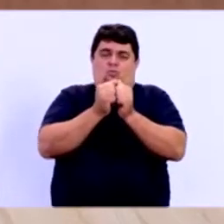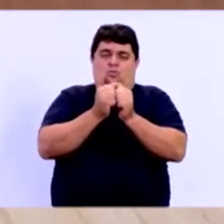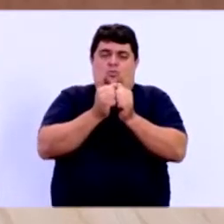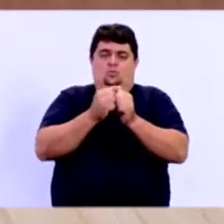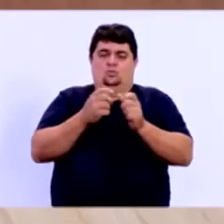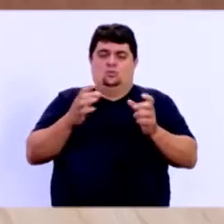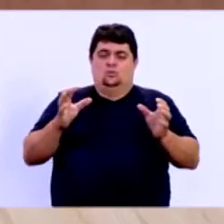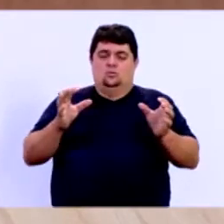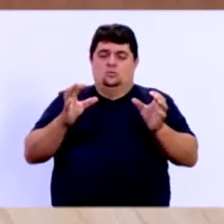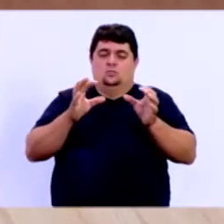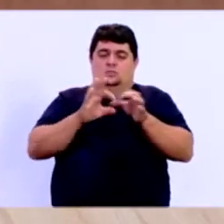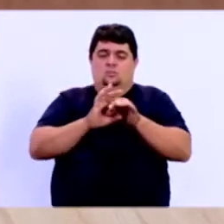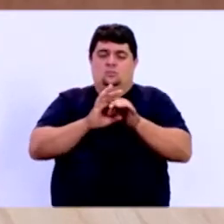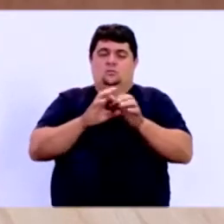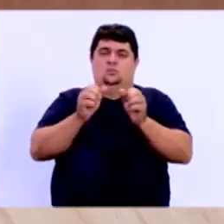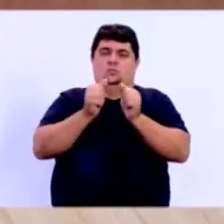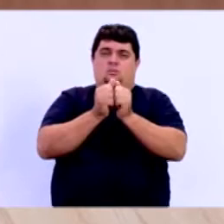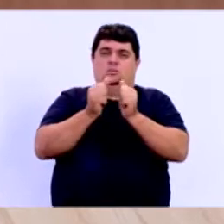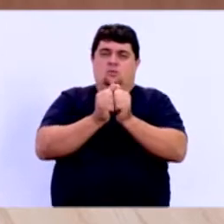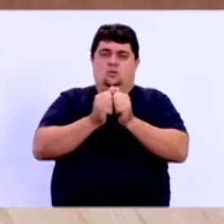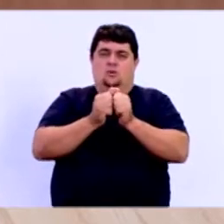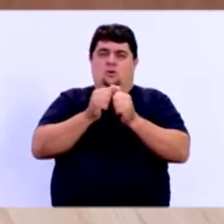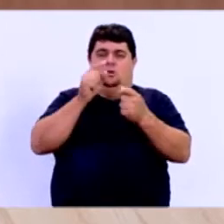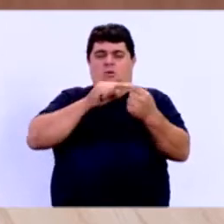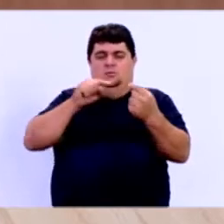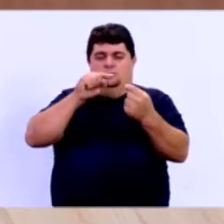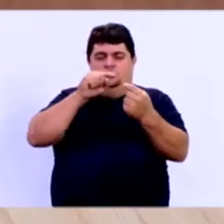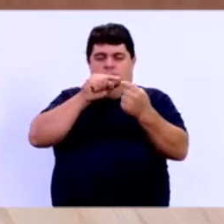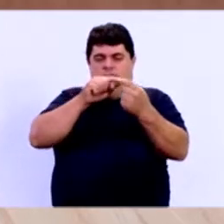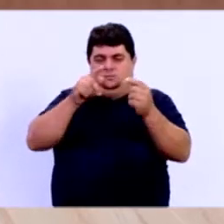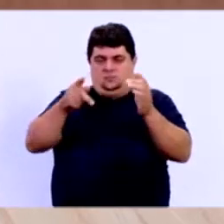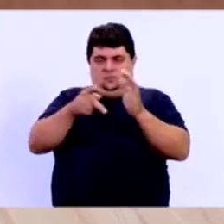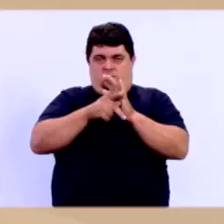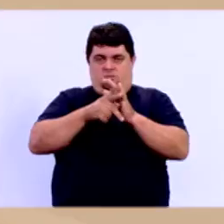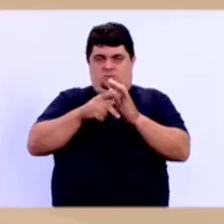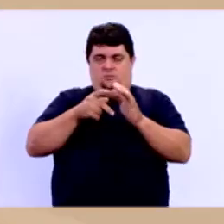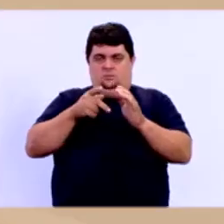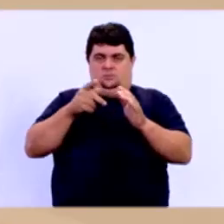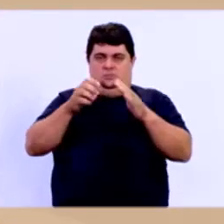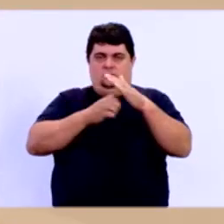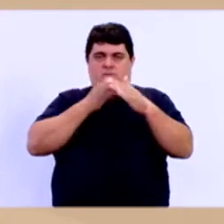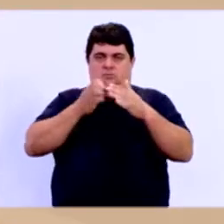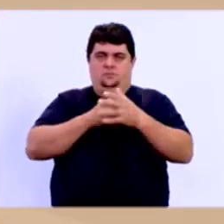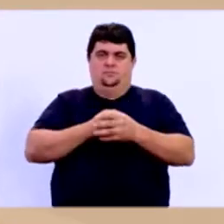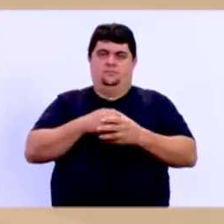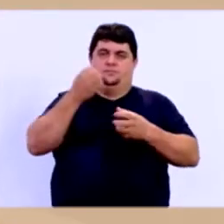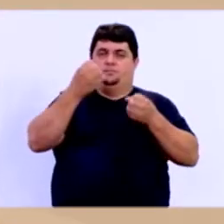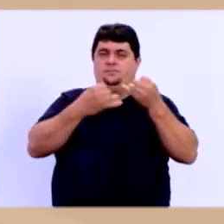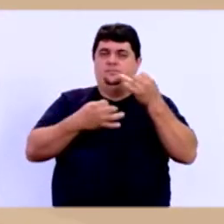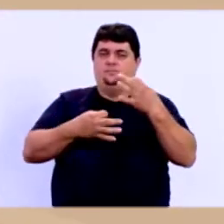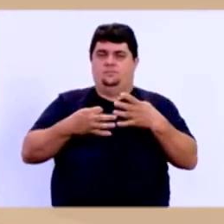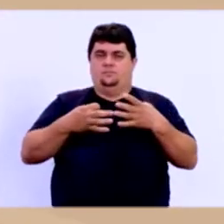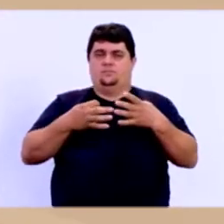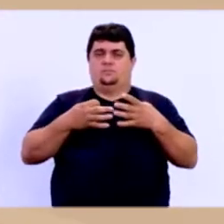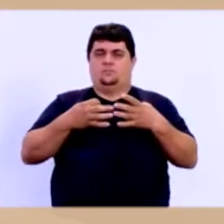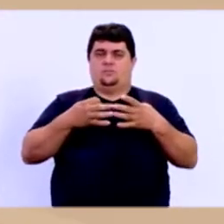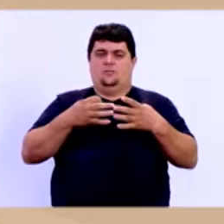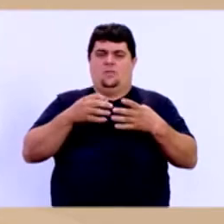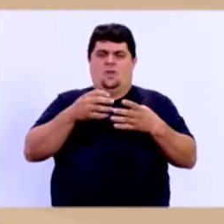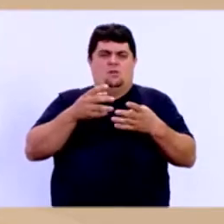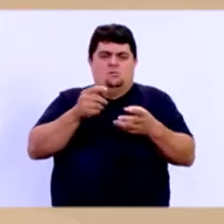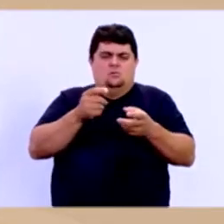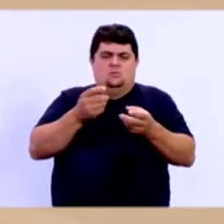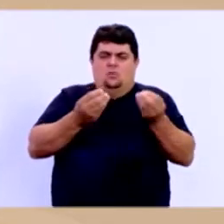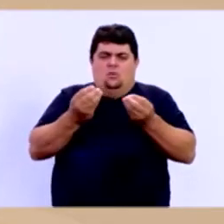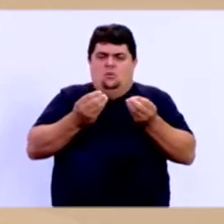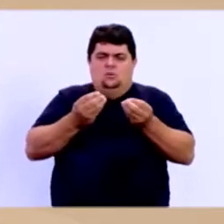alinhado com a missão e os objetivos organizacionais. Agora, fala um pouquinho sobre o que é o processo de produção de